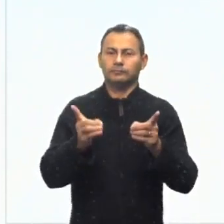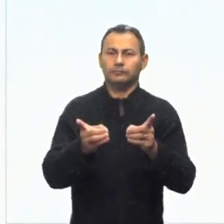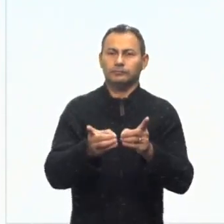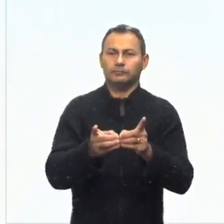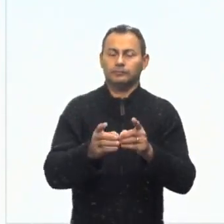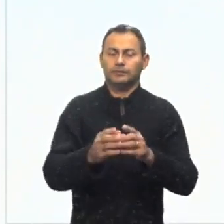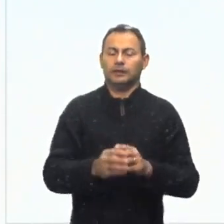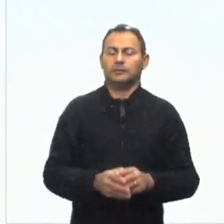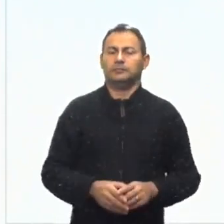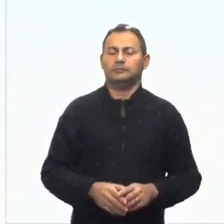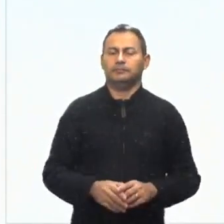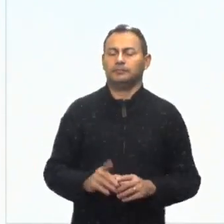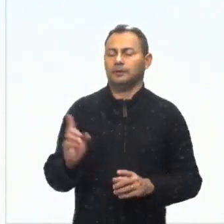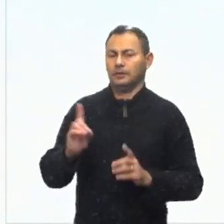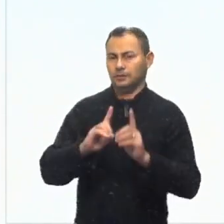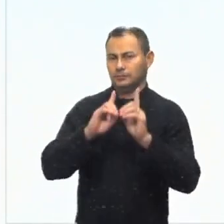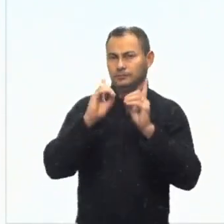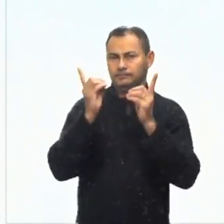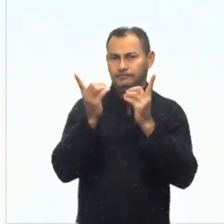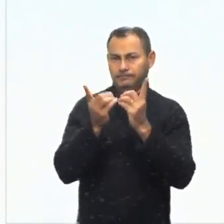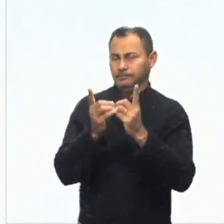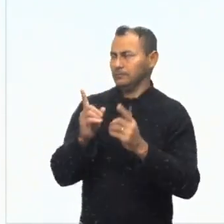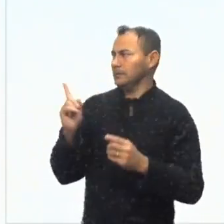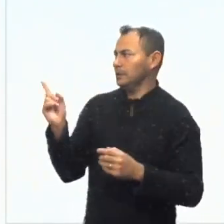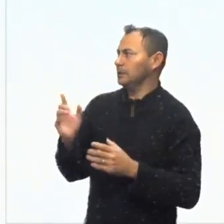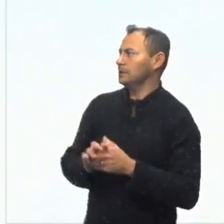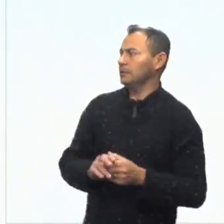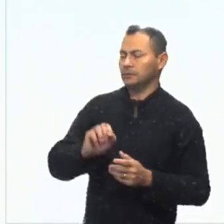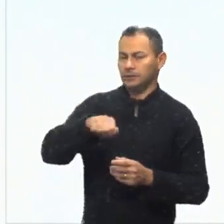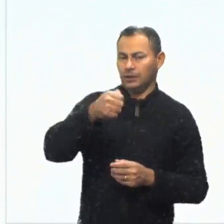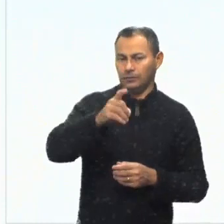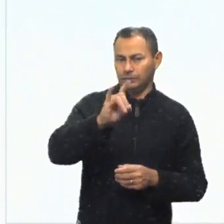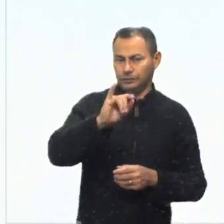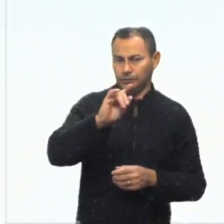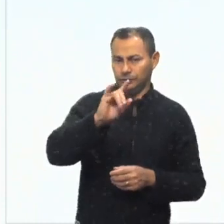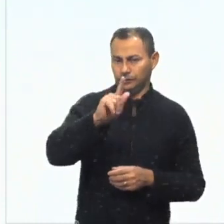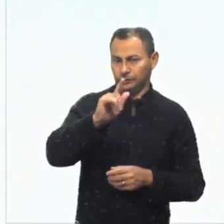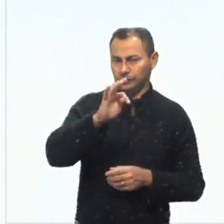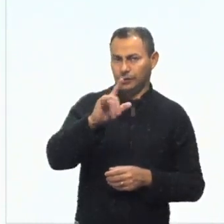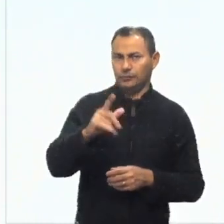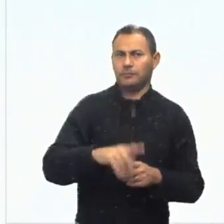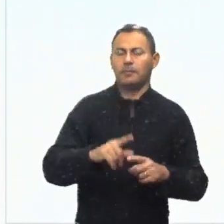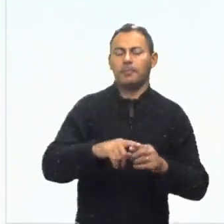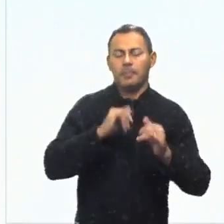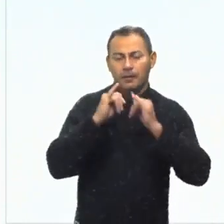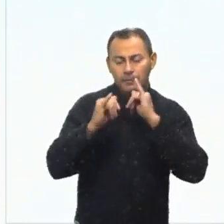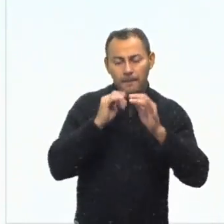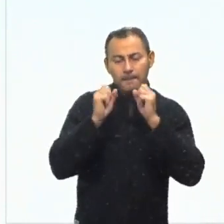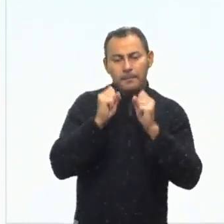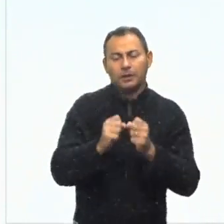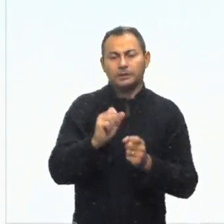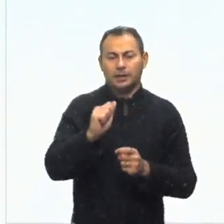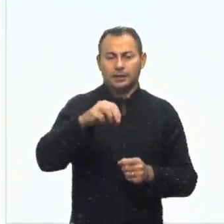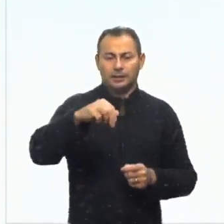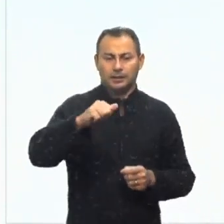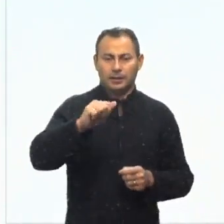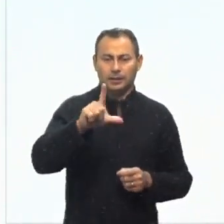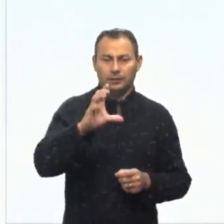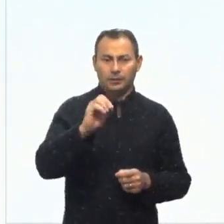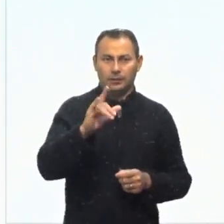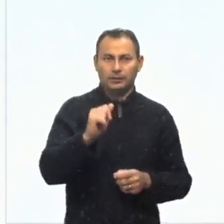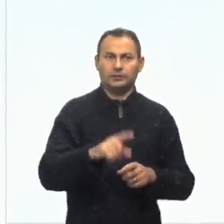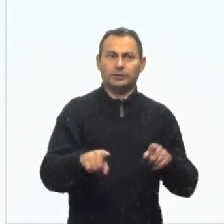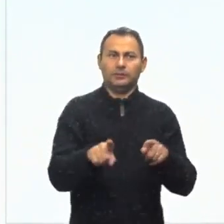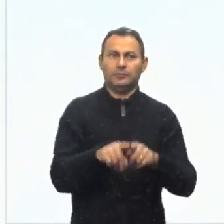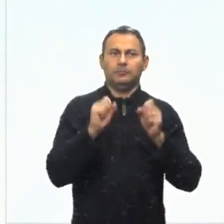1, 0, 1, 1 e 0. Isso é um sinal digital, uma portadora digital. Sua informação pode ser analógica,